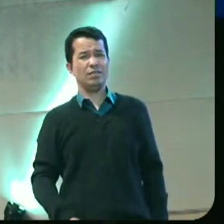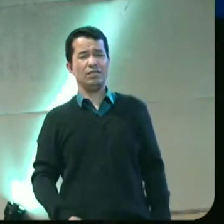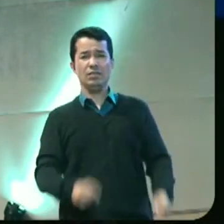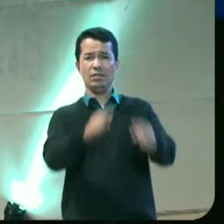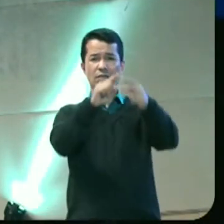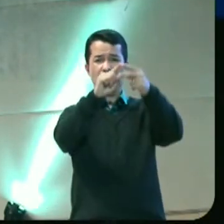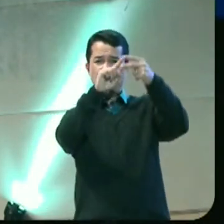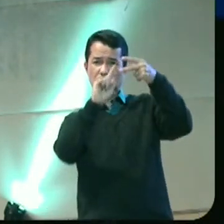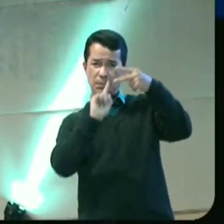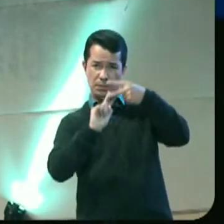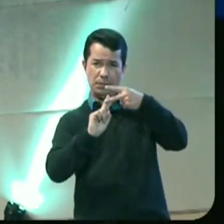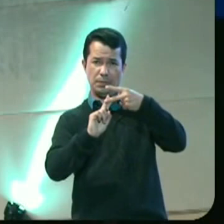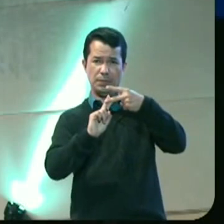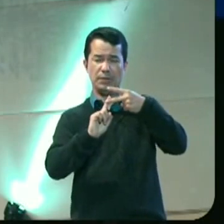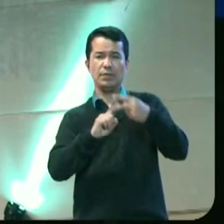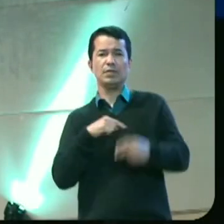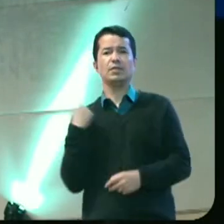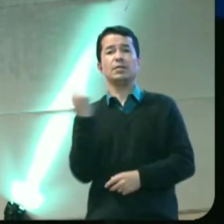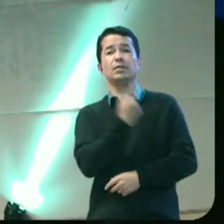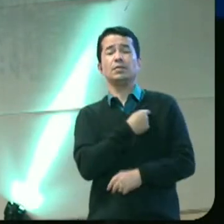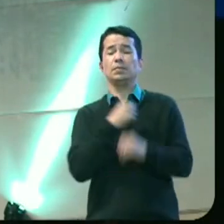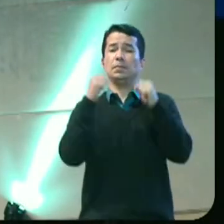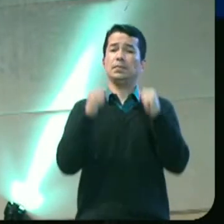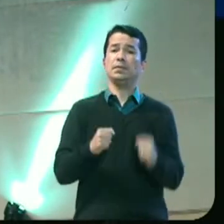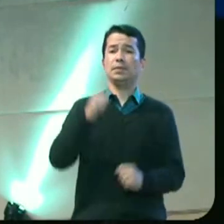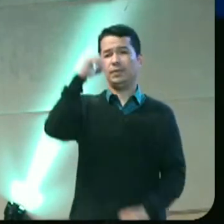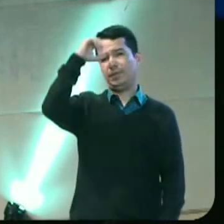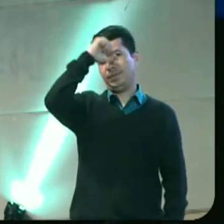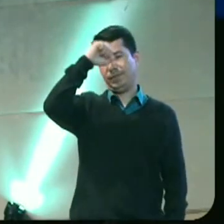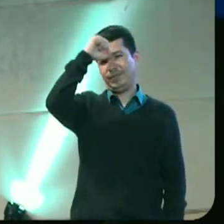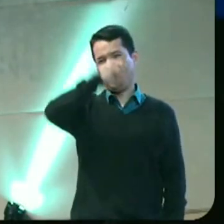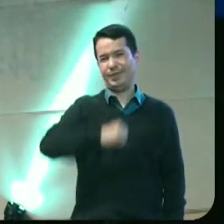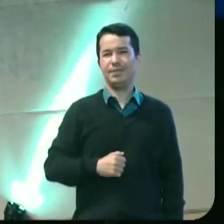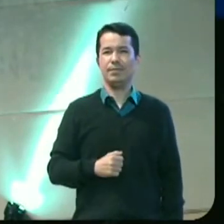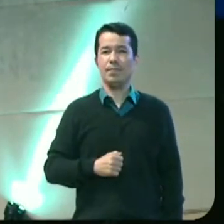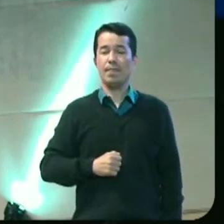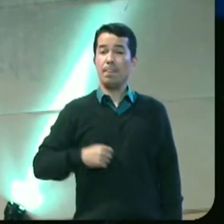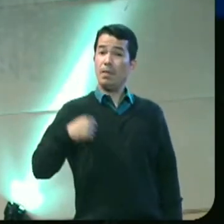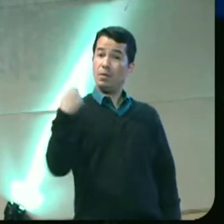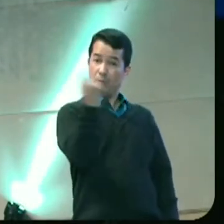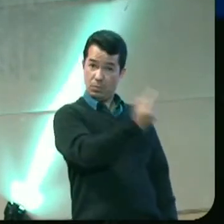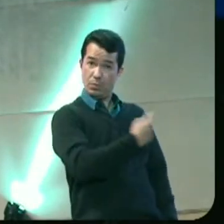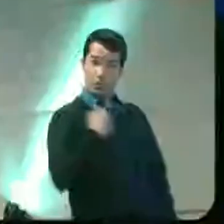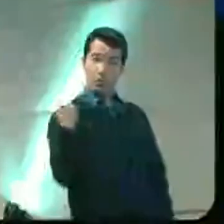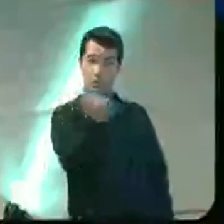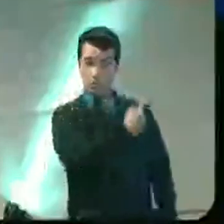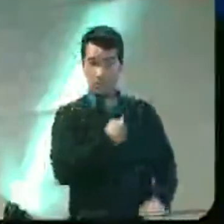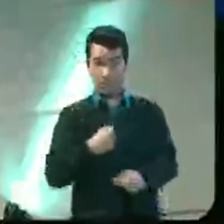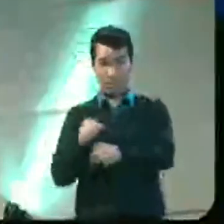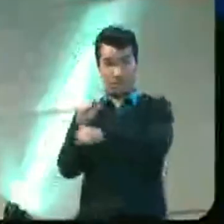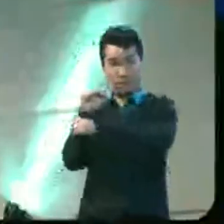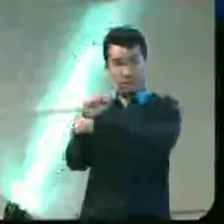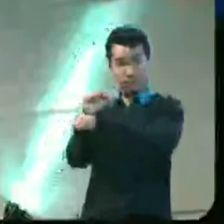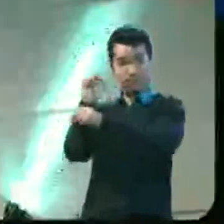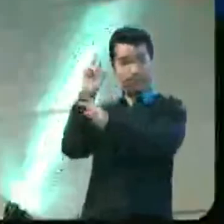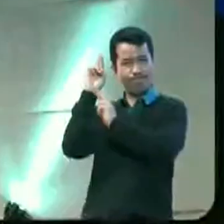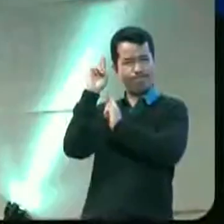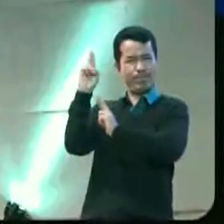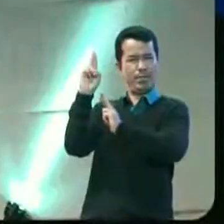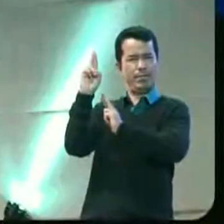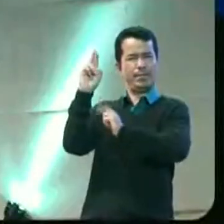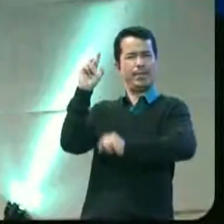uma lição para as nossas vidas, é que a nossa esperança é Ele,